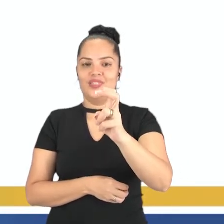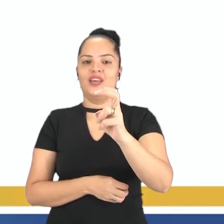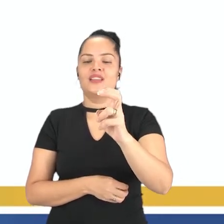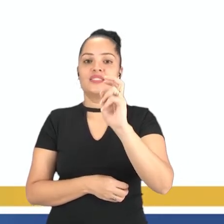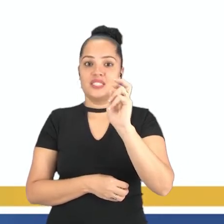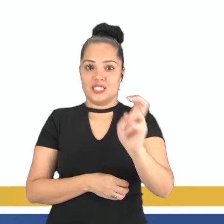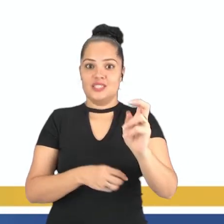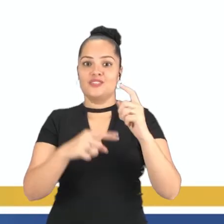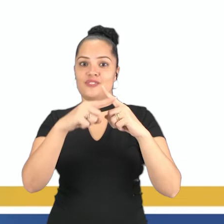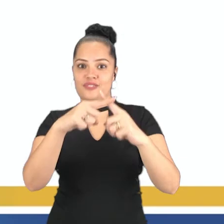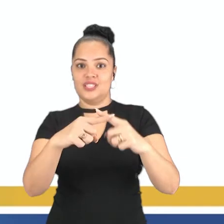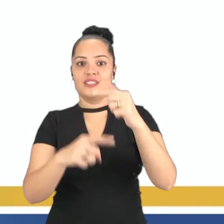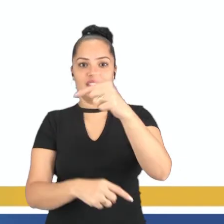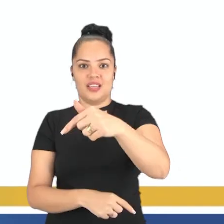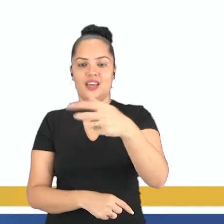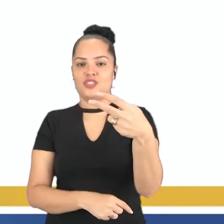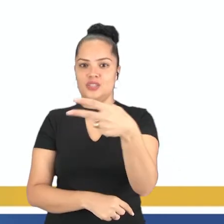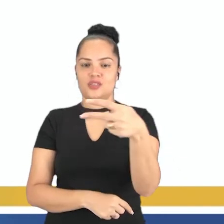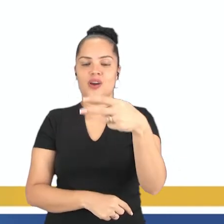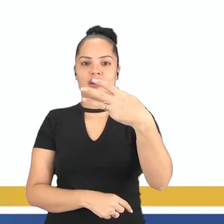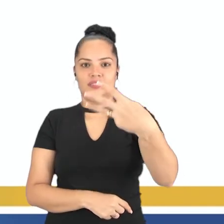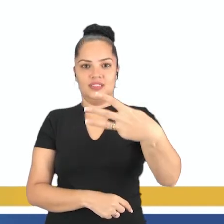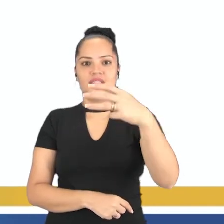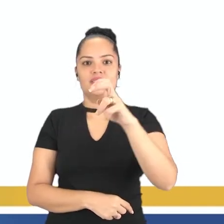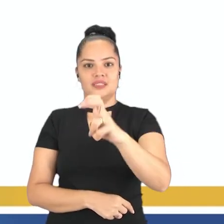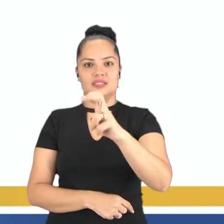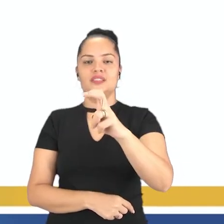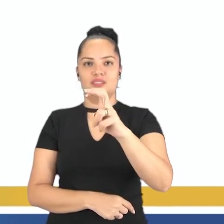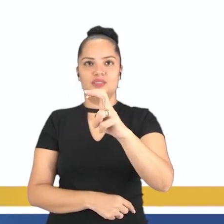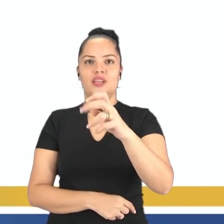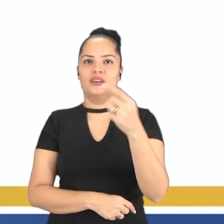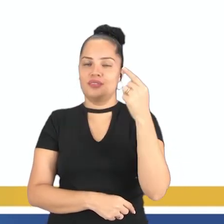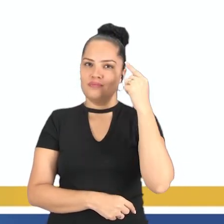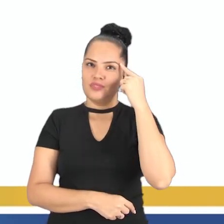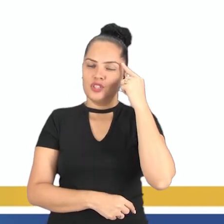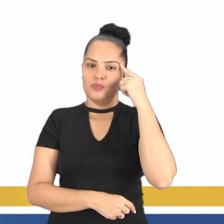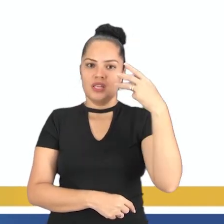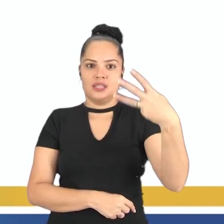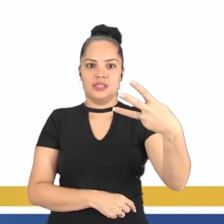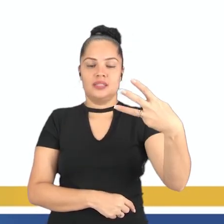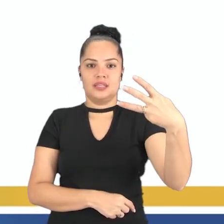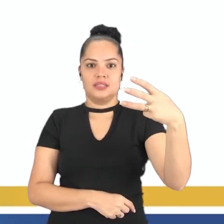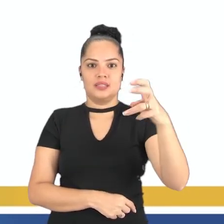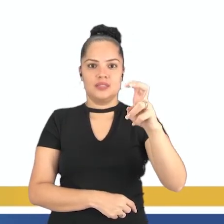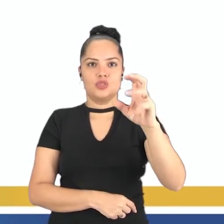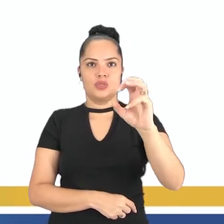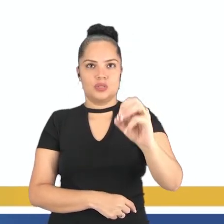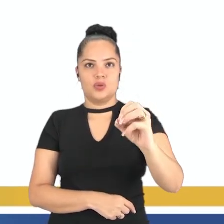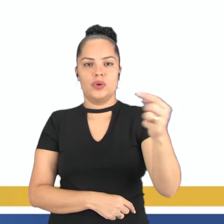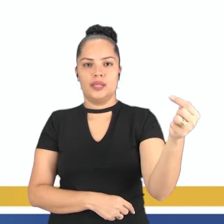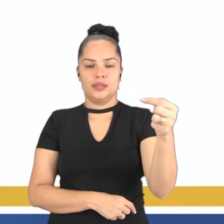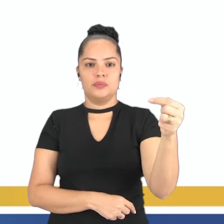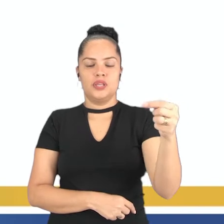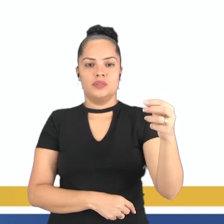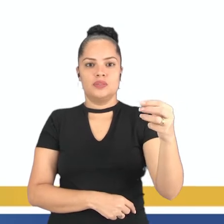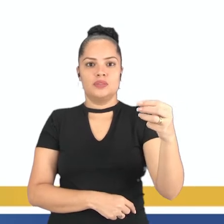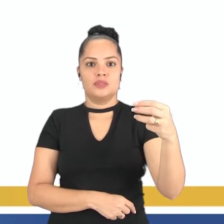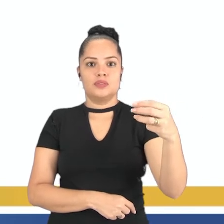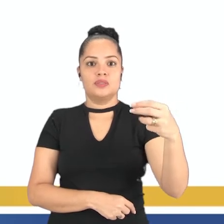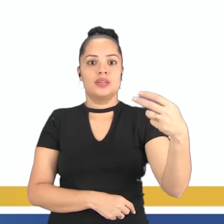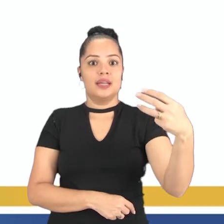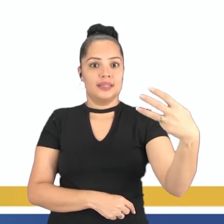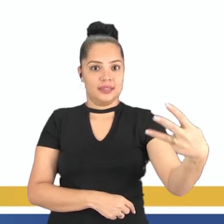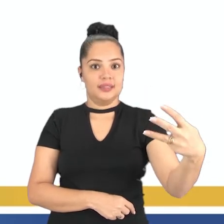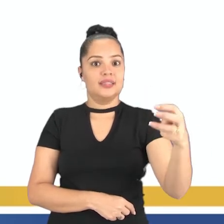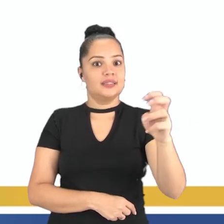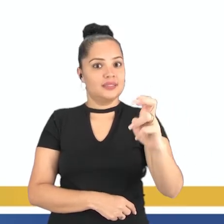vezes 7 dá 35. Fazendo essa subtração, 35 menos 35 vai dar 0.